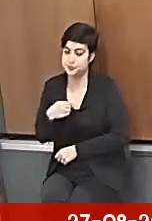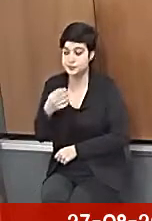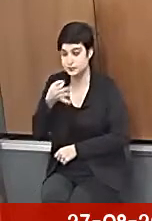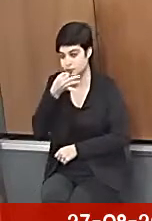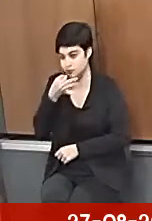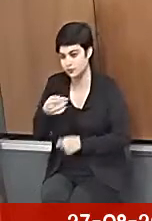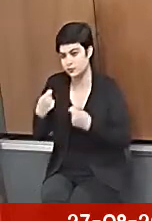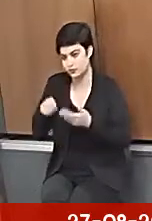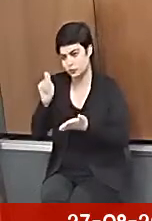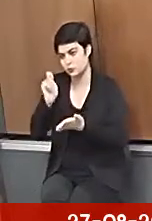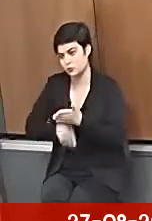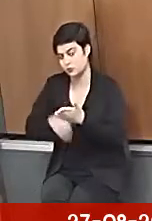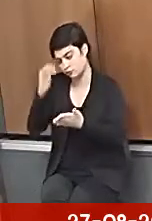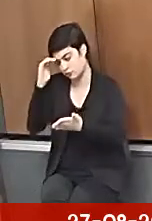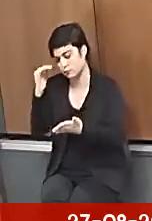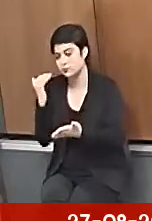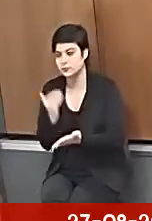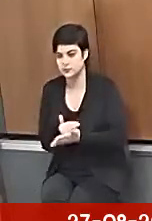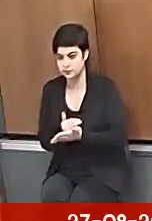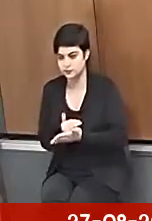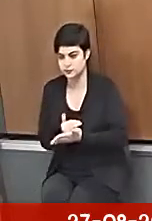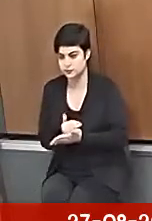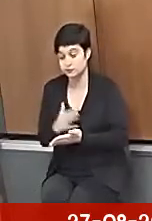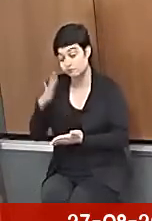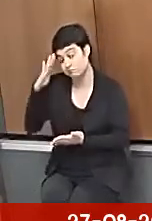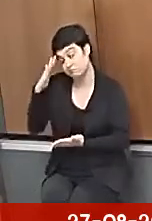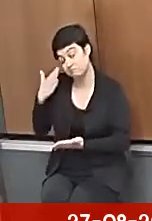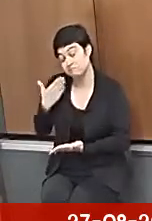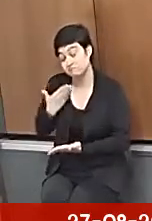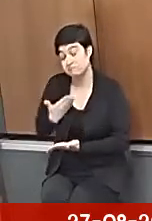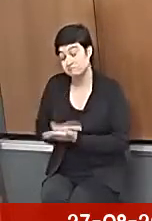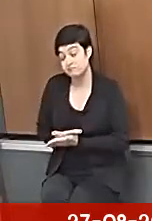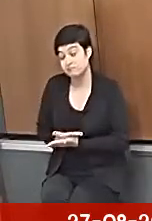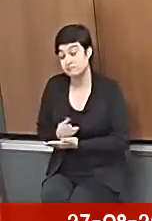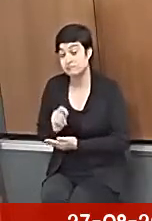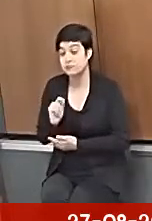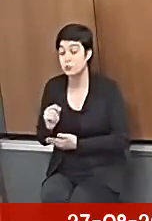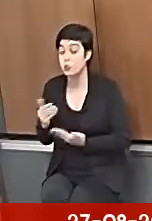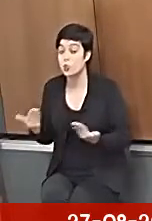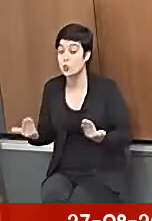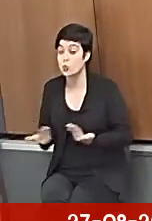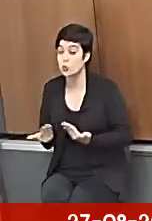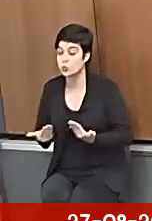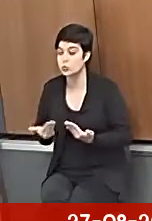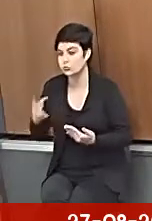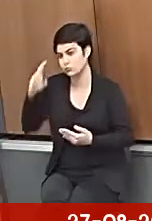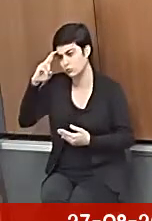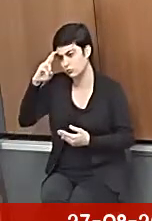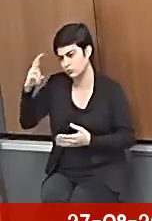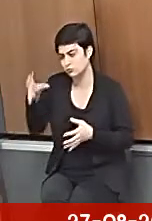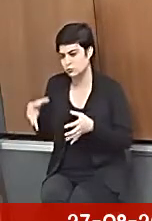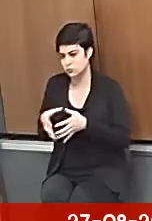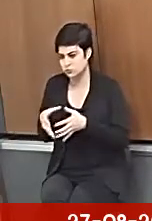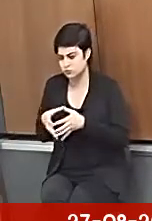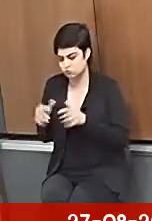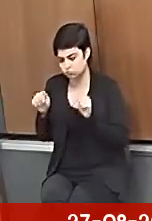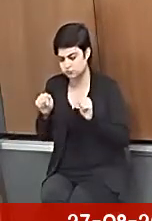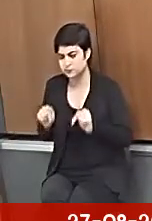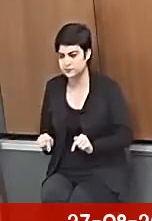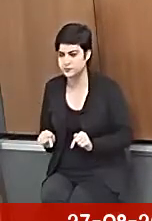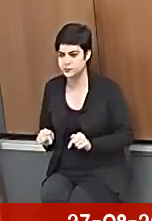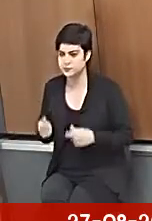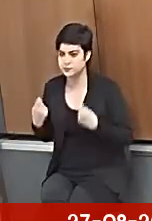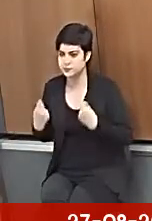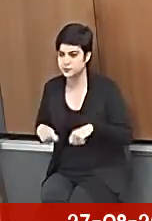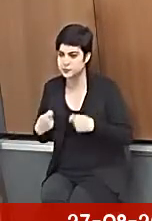que defendem que se cumpra o contrato quero crer e hoje como líder do bloco governista aqui eu tive